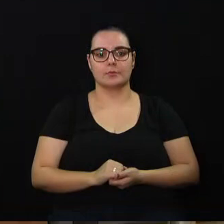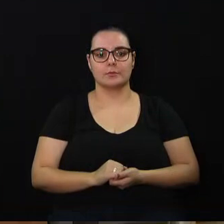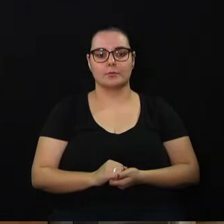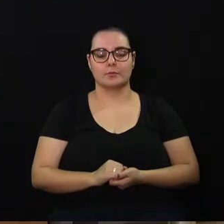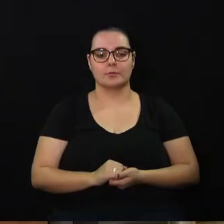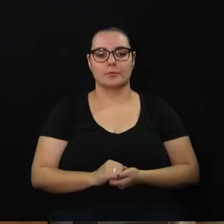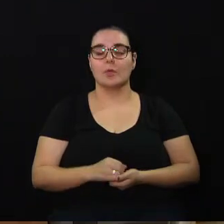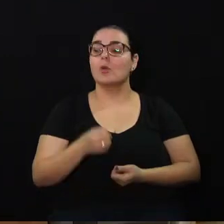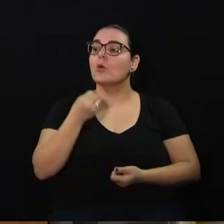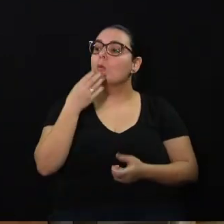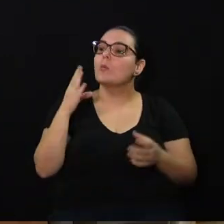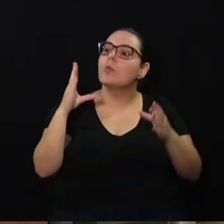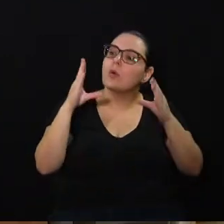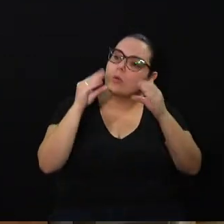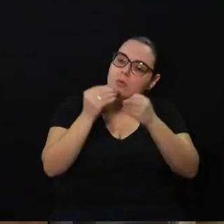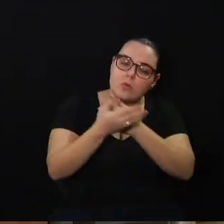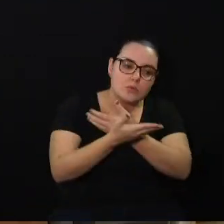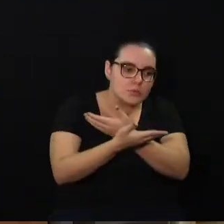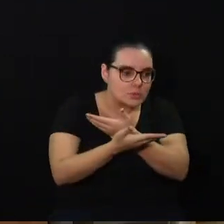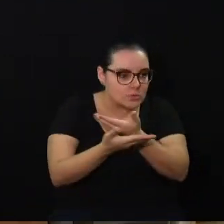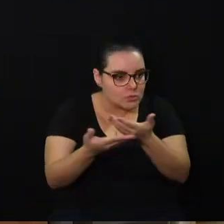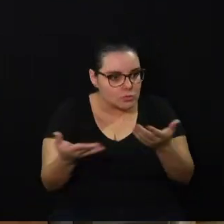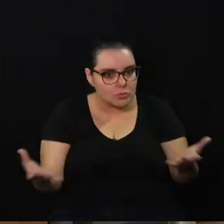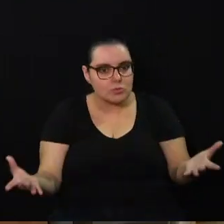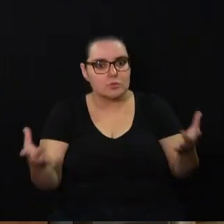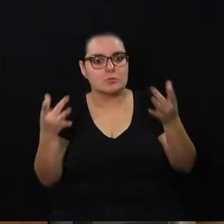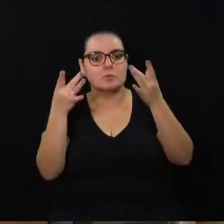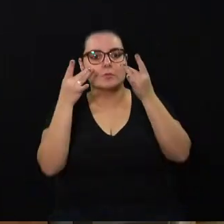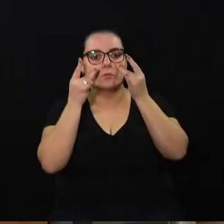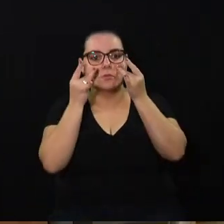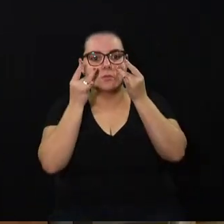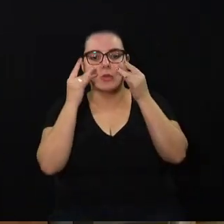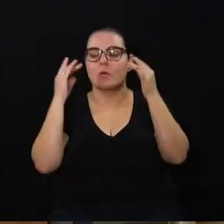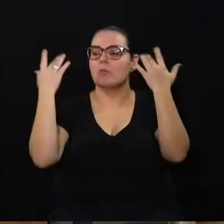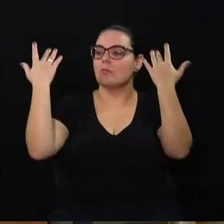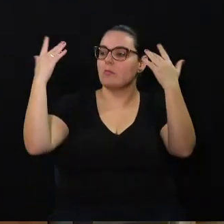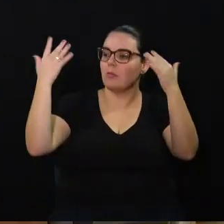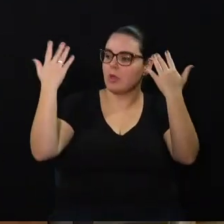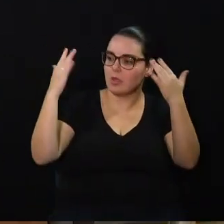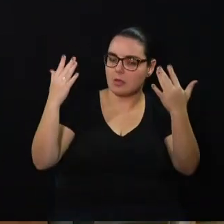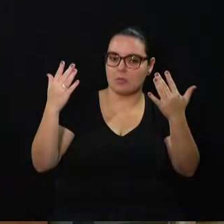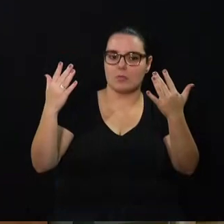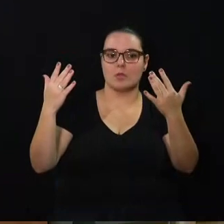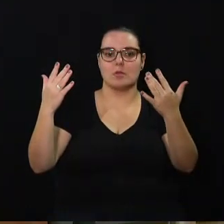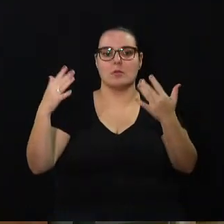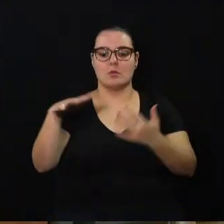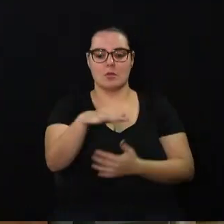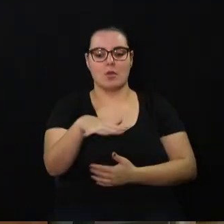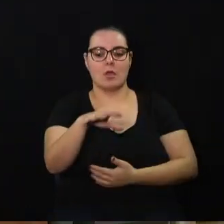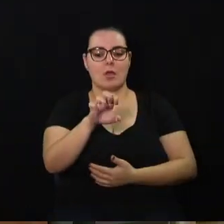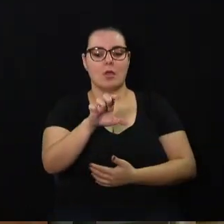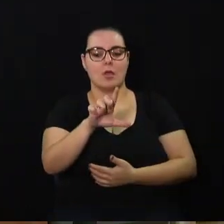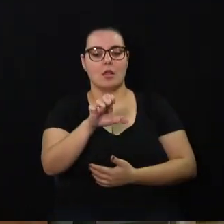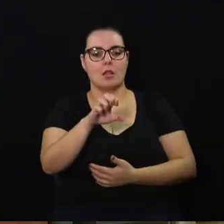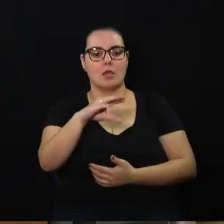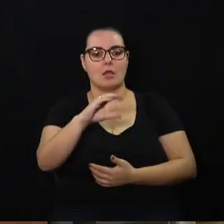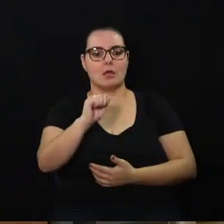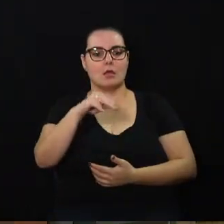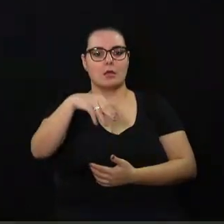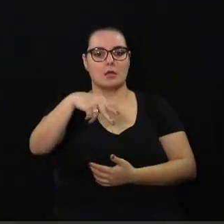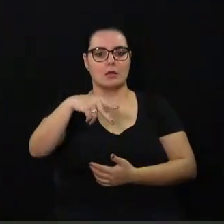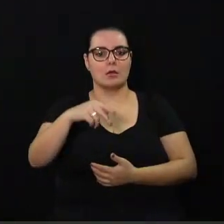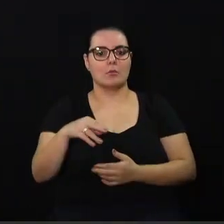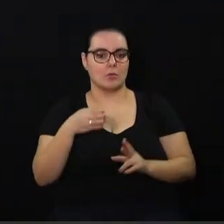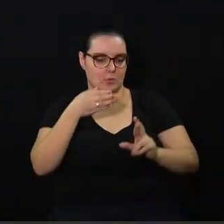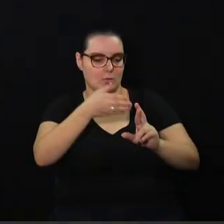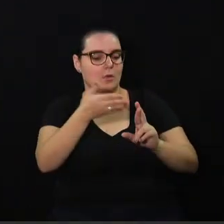boa noite a todos os presentes parabenizo a ele camp na pessoa da nely bem